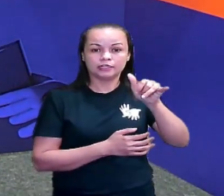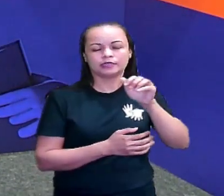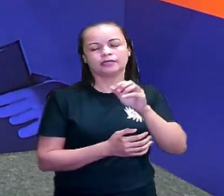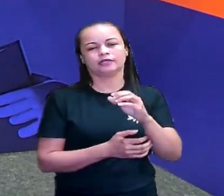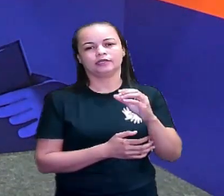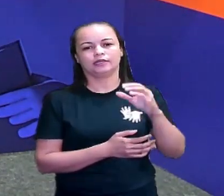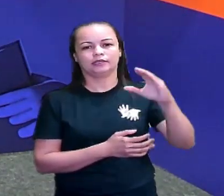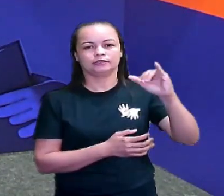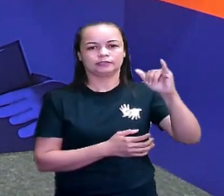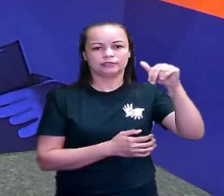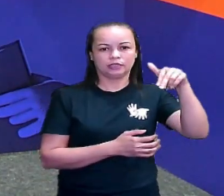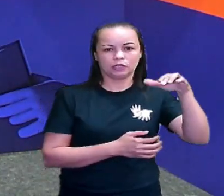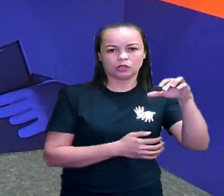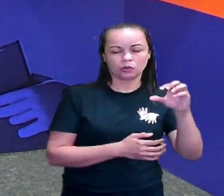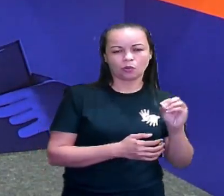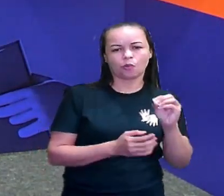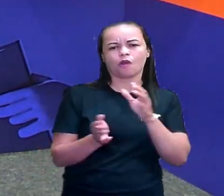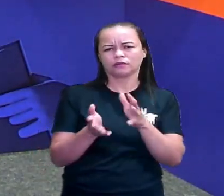42,